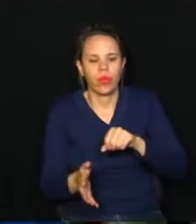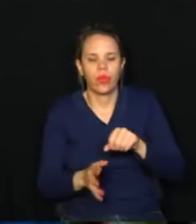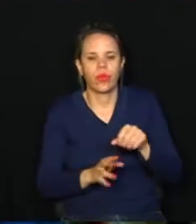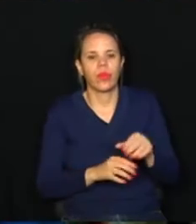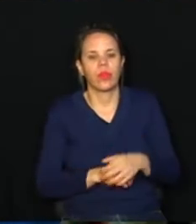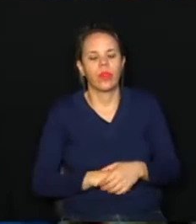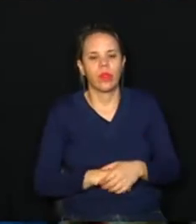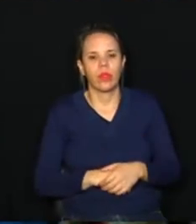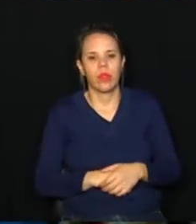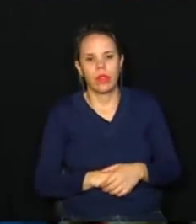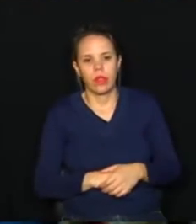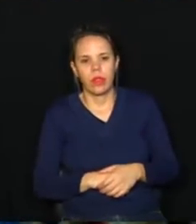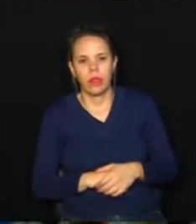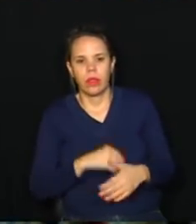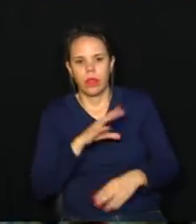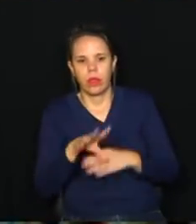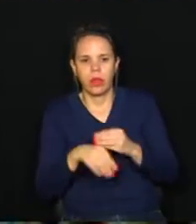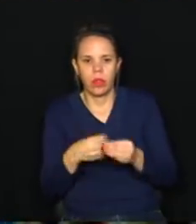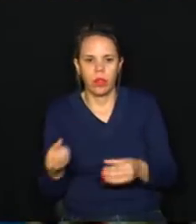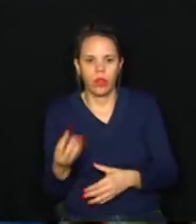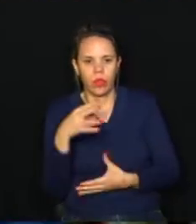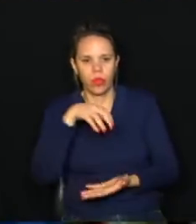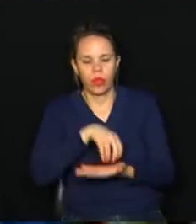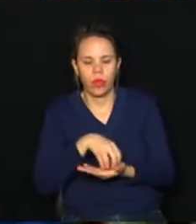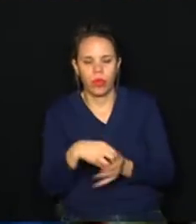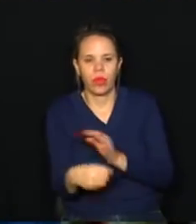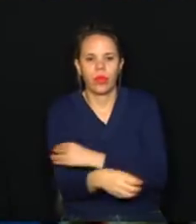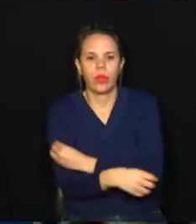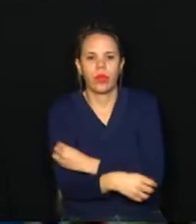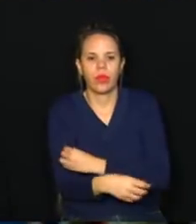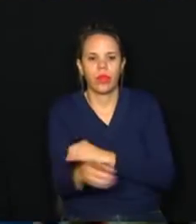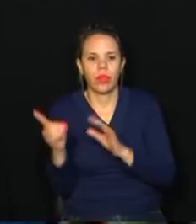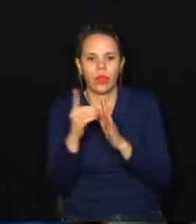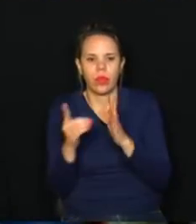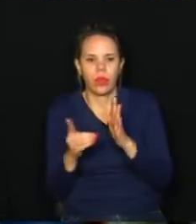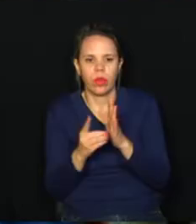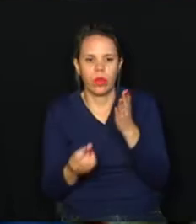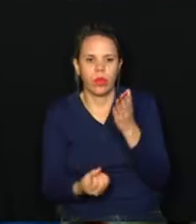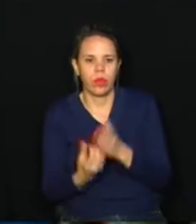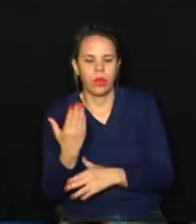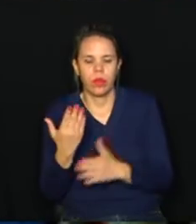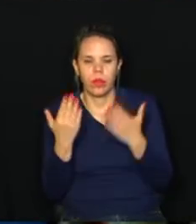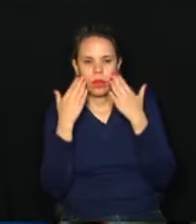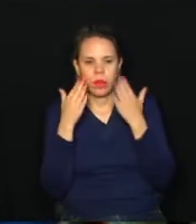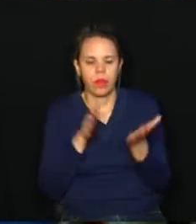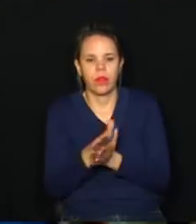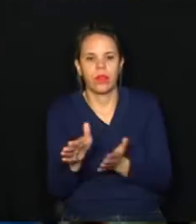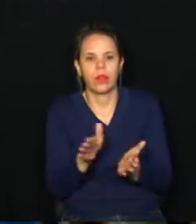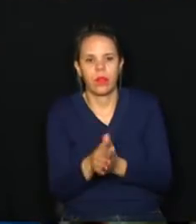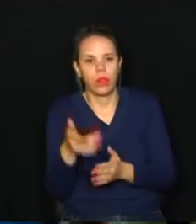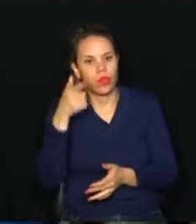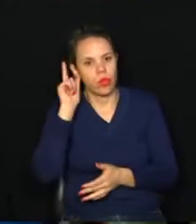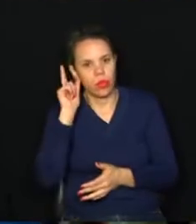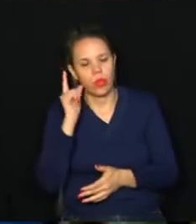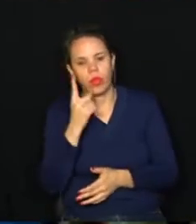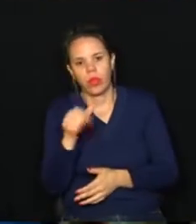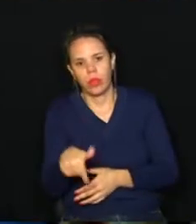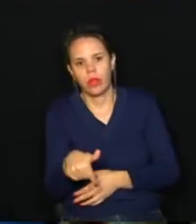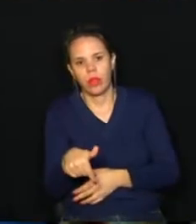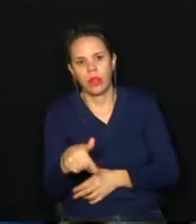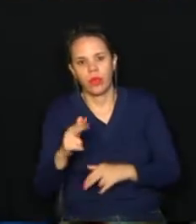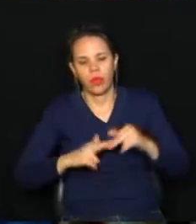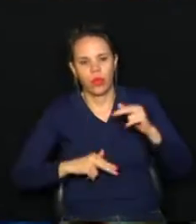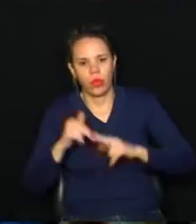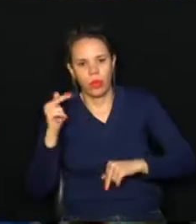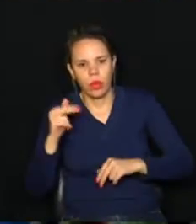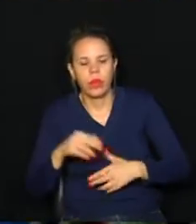para fundi-los em uma nova unidade, cujo decreto de criação foi publicado no dia de ontem, 17 de junho.